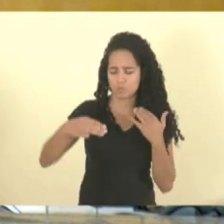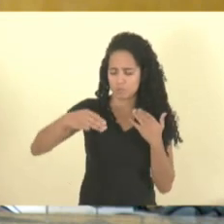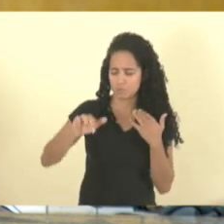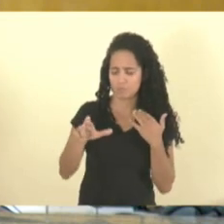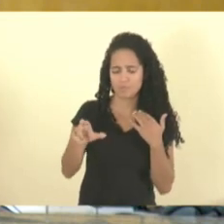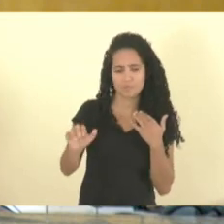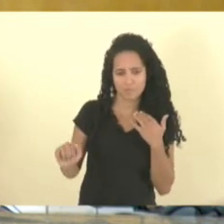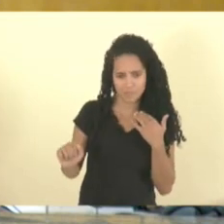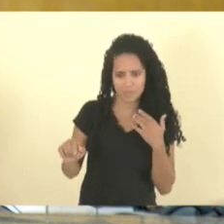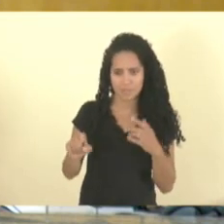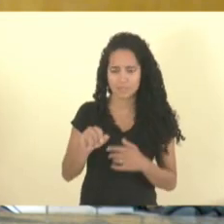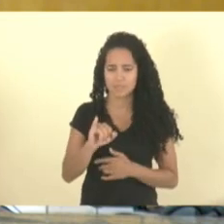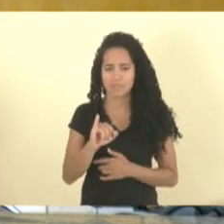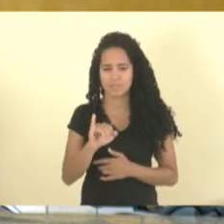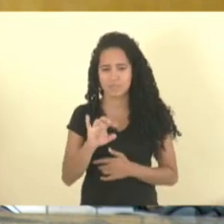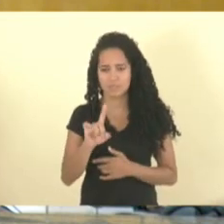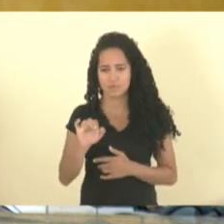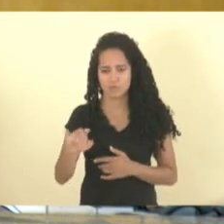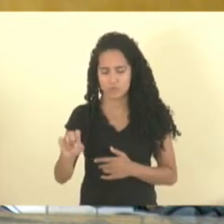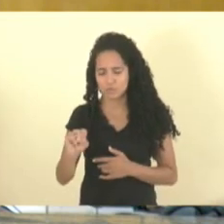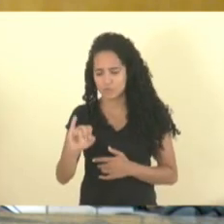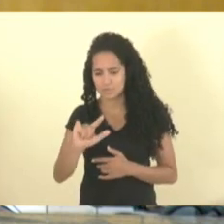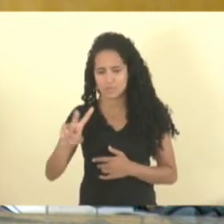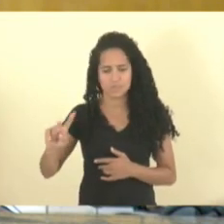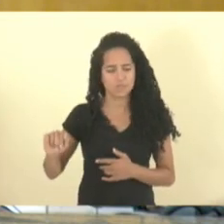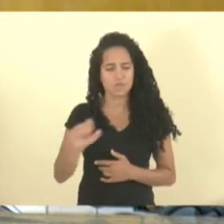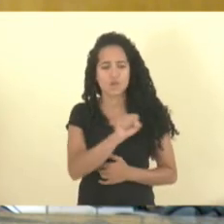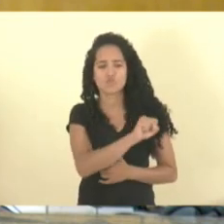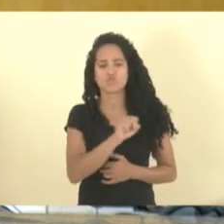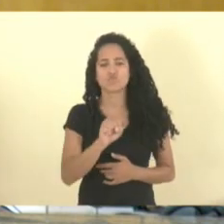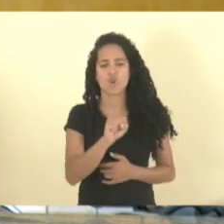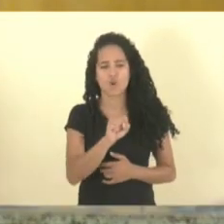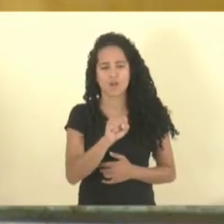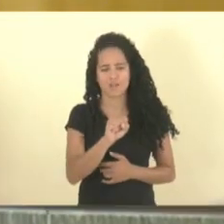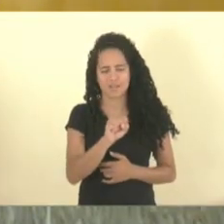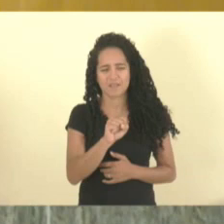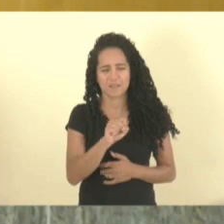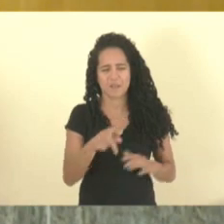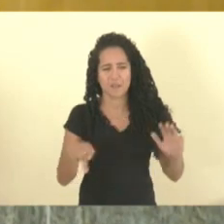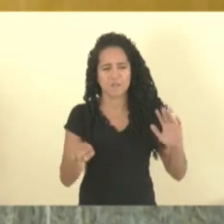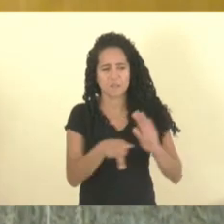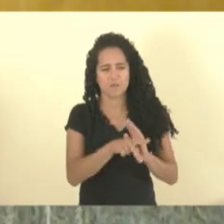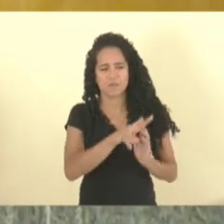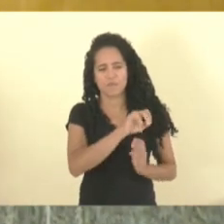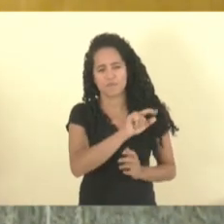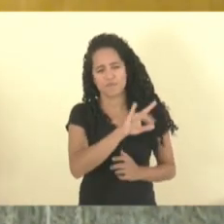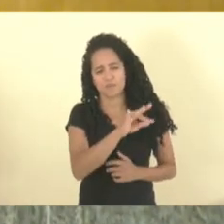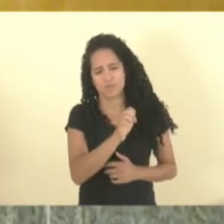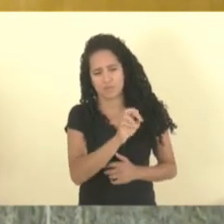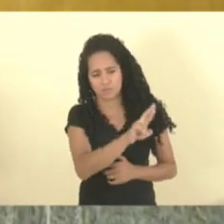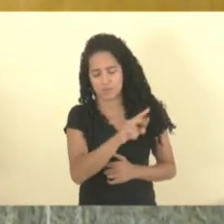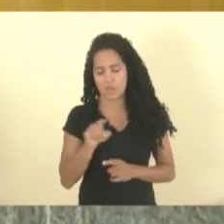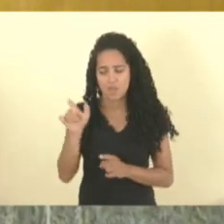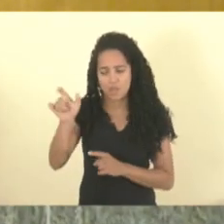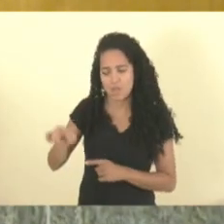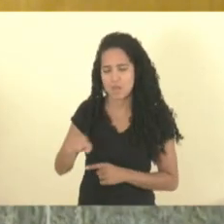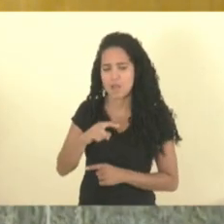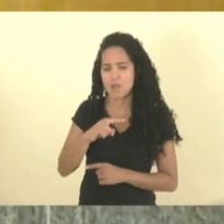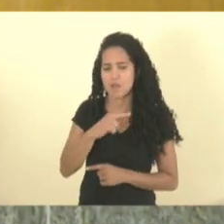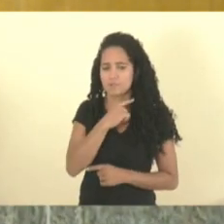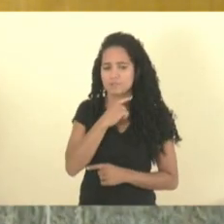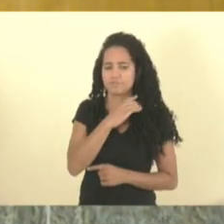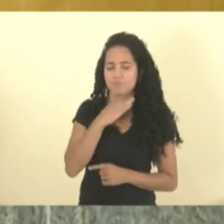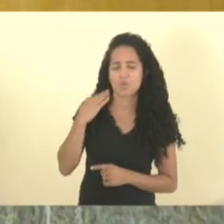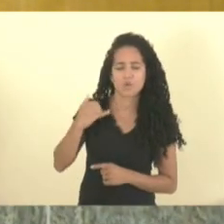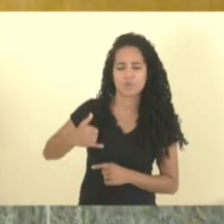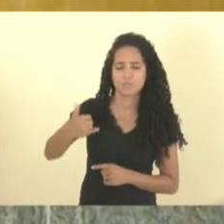Maria Ildefonso Silva, sogra do agente de polícia civil Walter Búfalo. Ela faleceu aos 91 anos